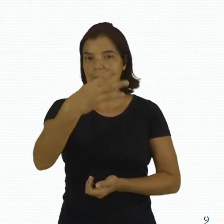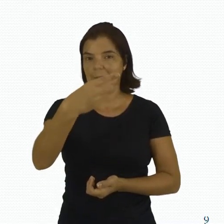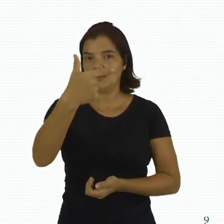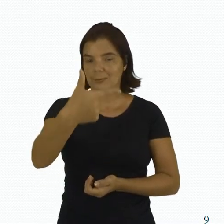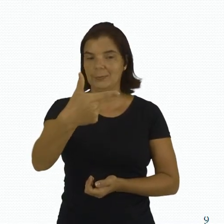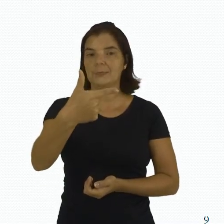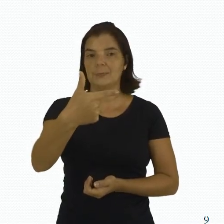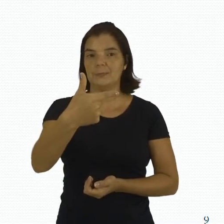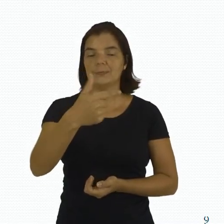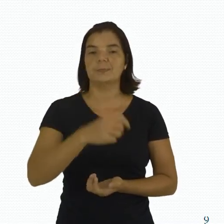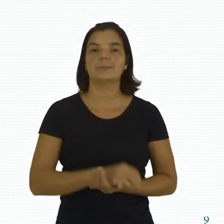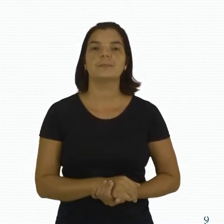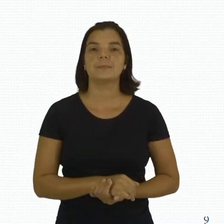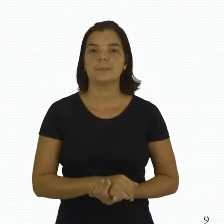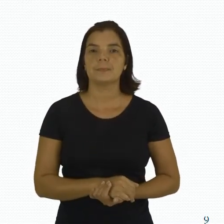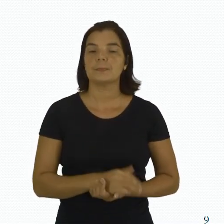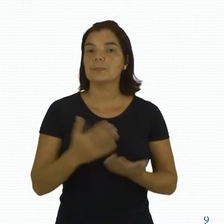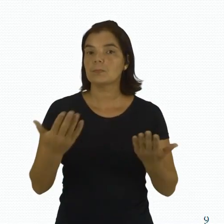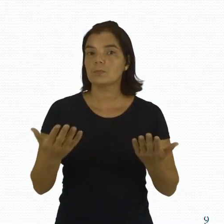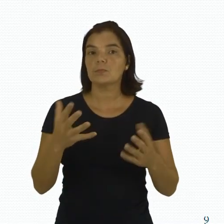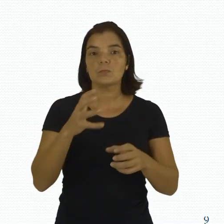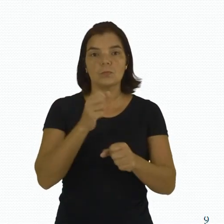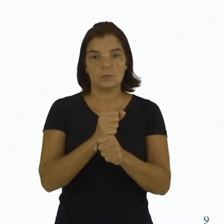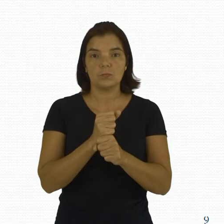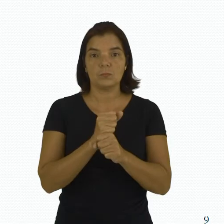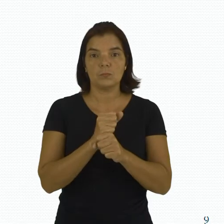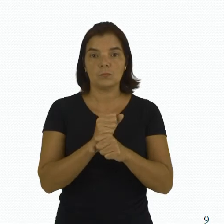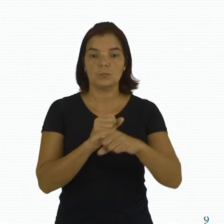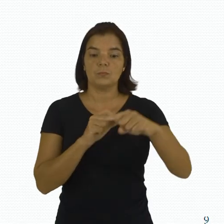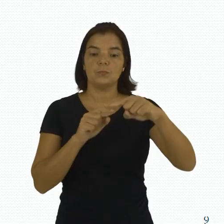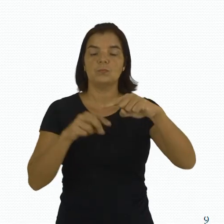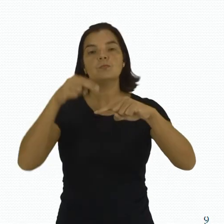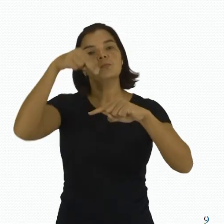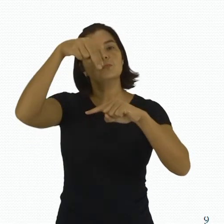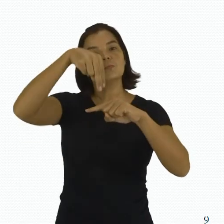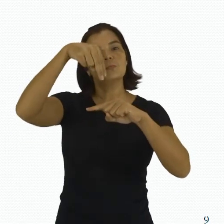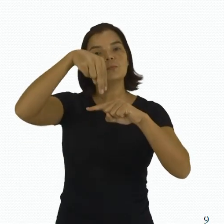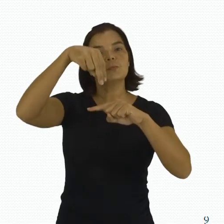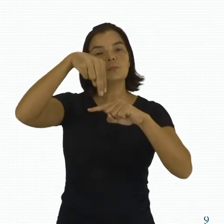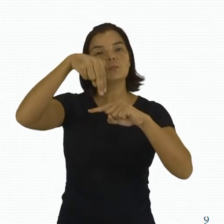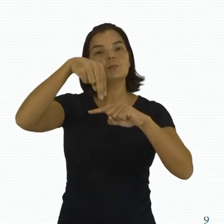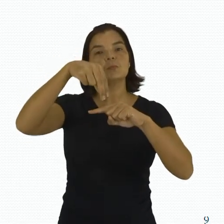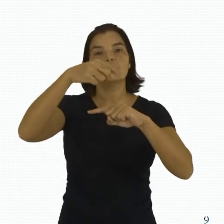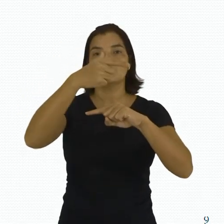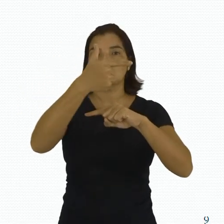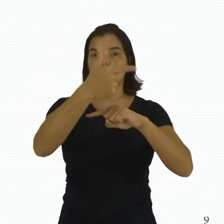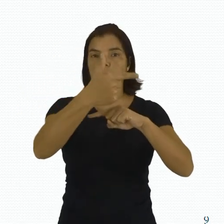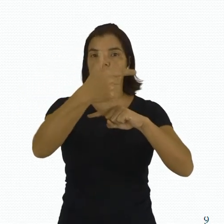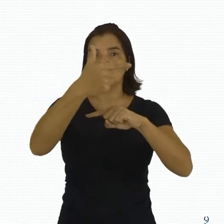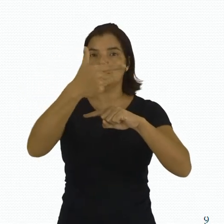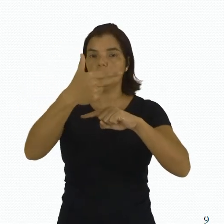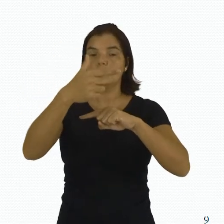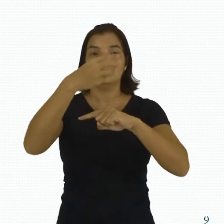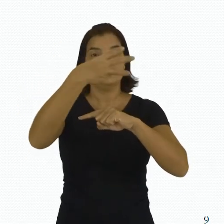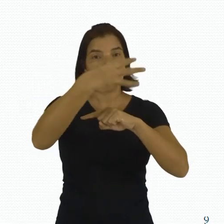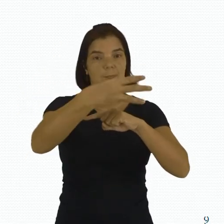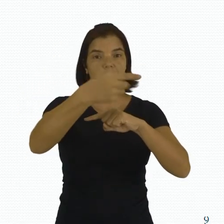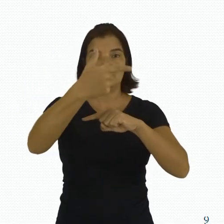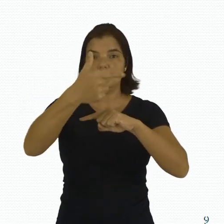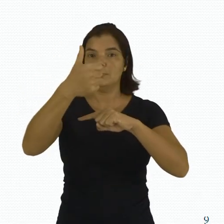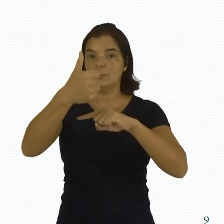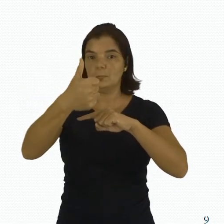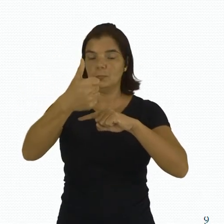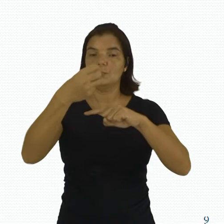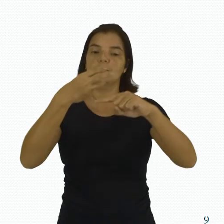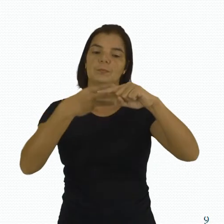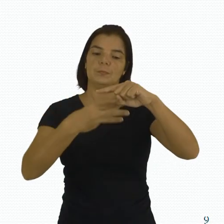número 32. Então eu monto meu numerador. Meu numerador então vai ser 321 menos 32.